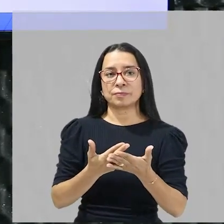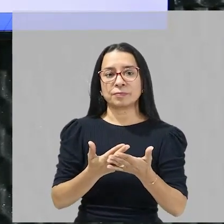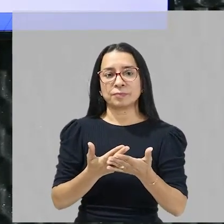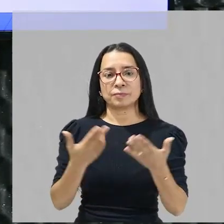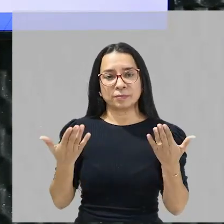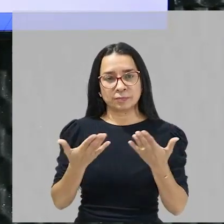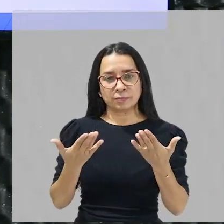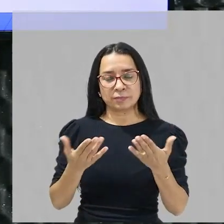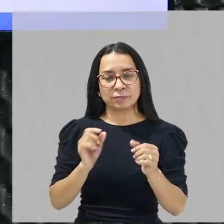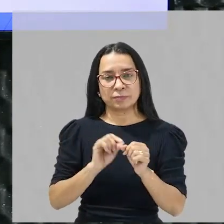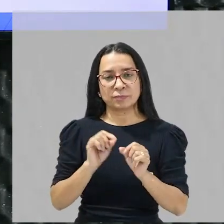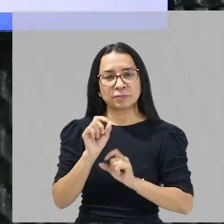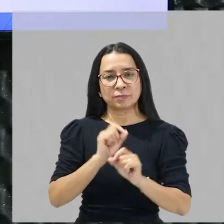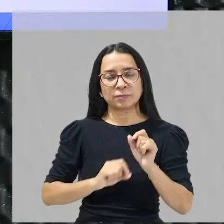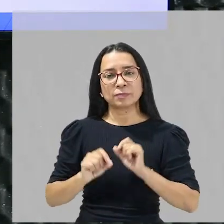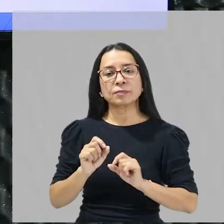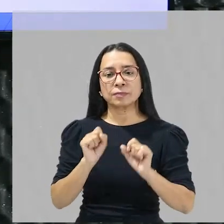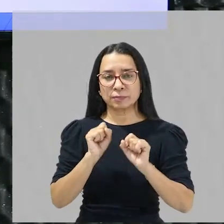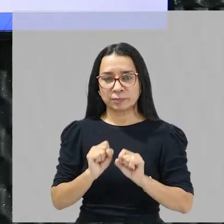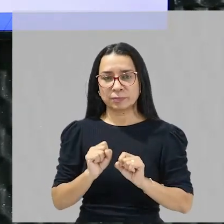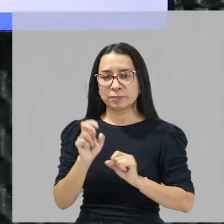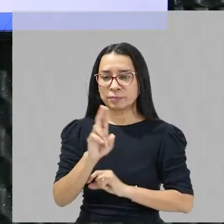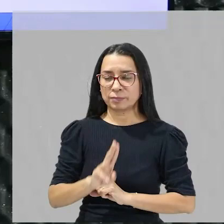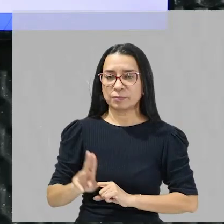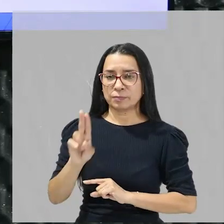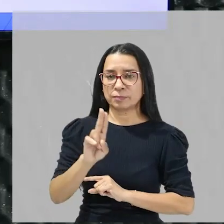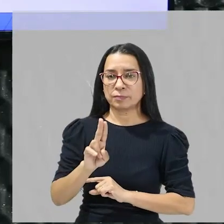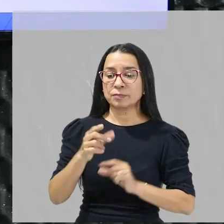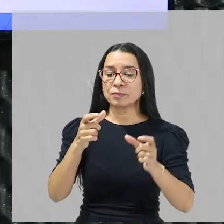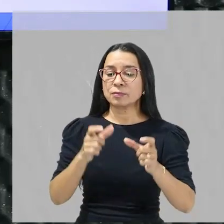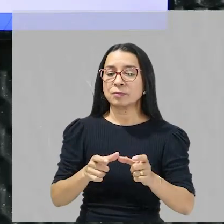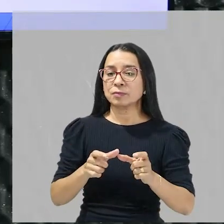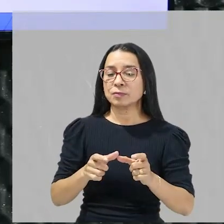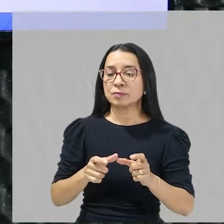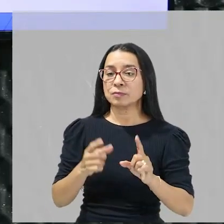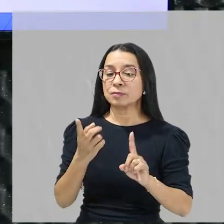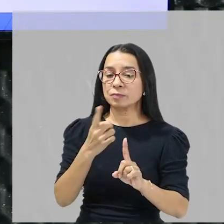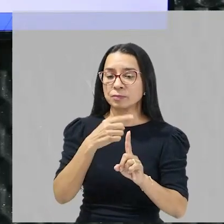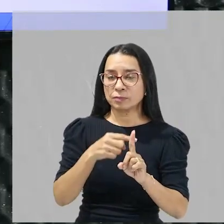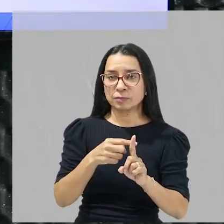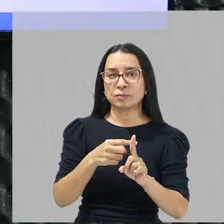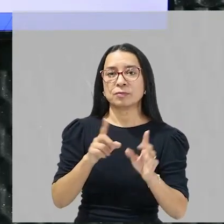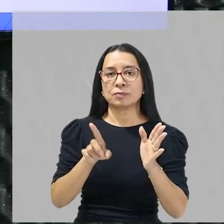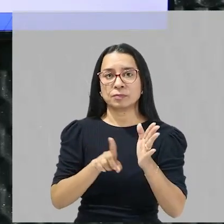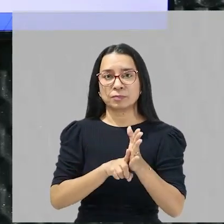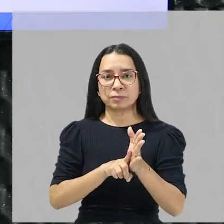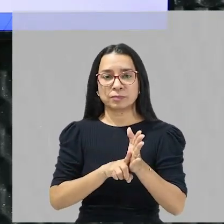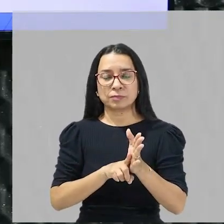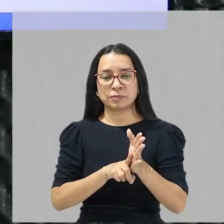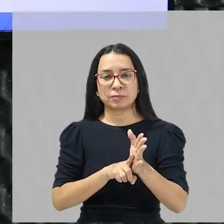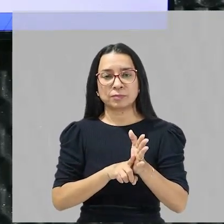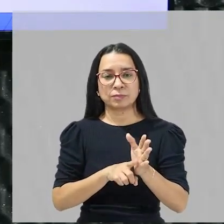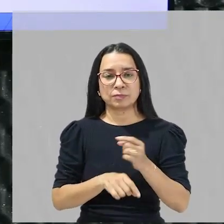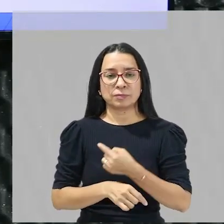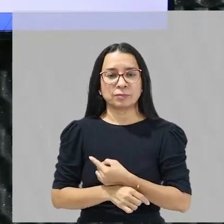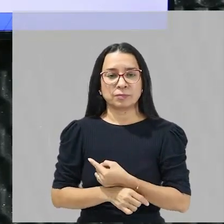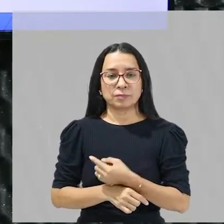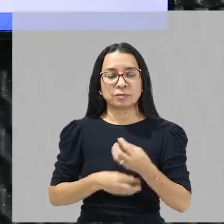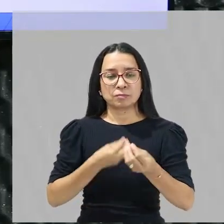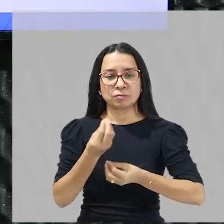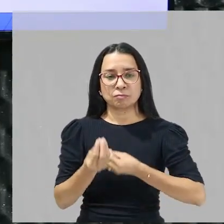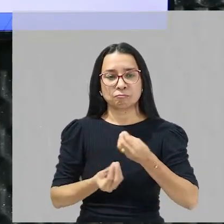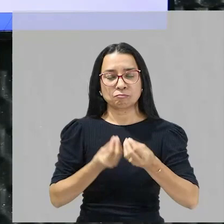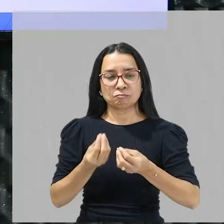a gente vai fazer isso para poder colocar aonde o intervalo é positivo, aonde o intervalo é negativo, tá bom? Olha como